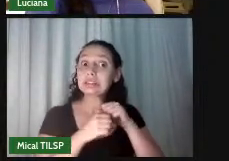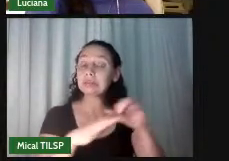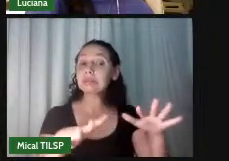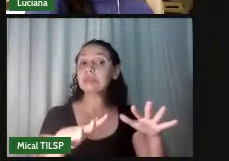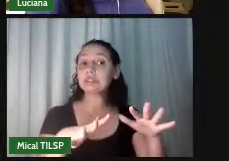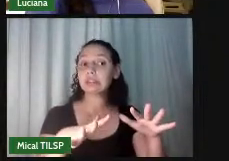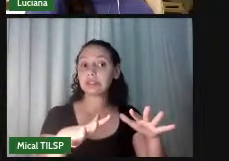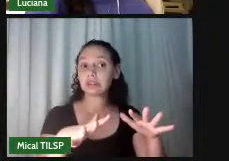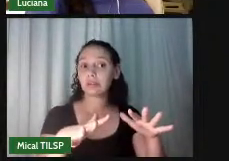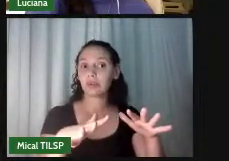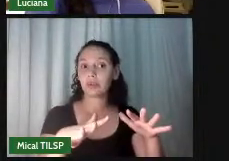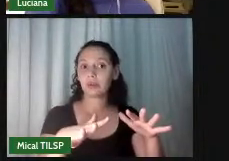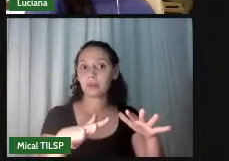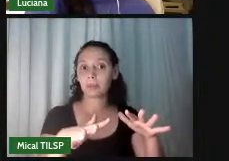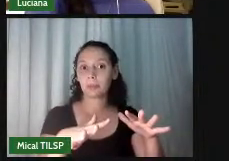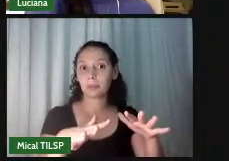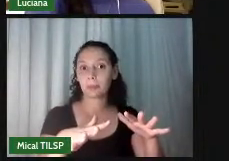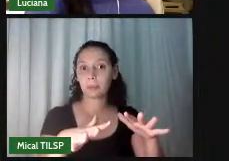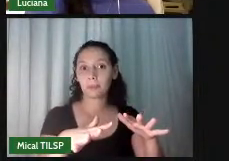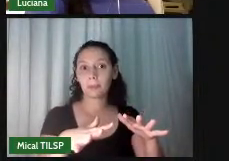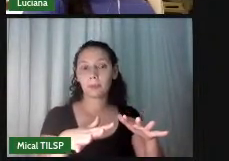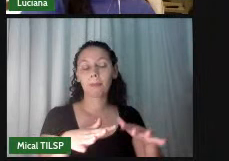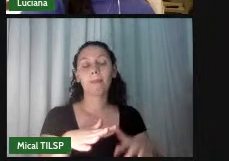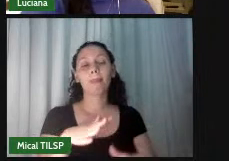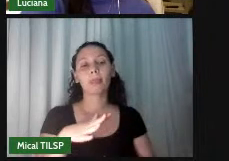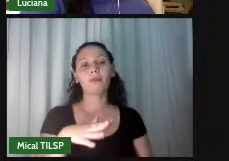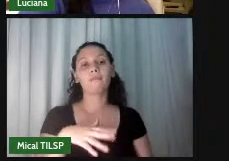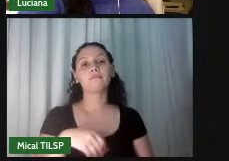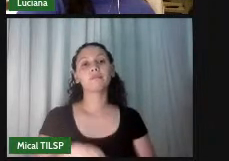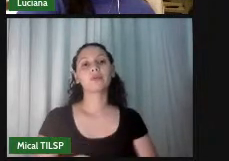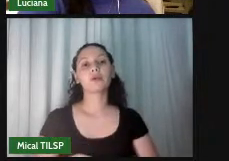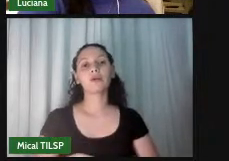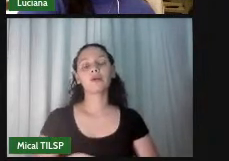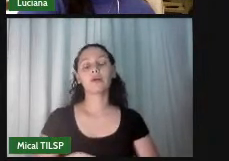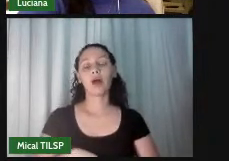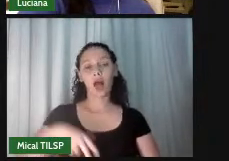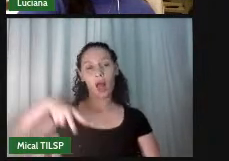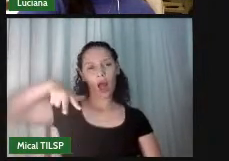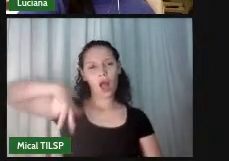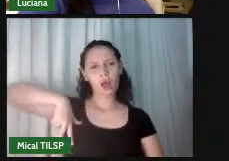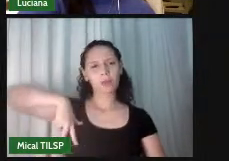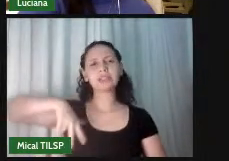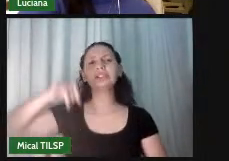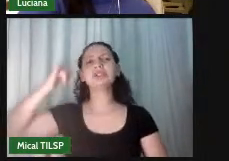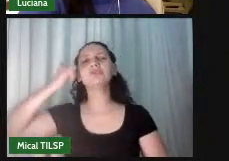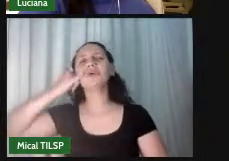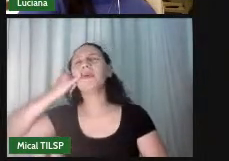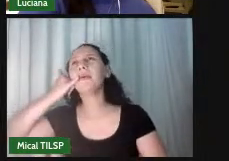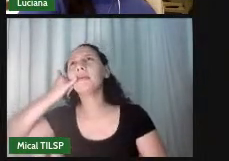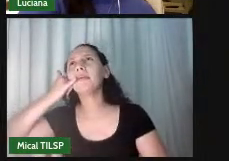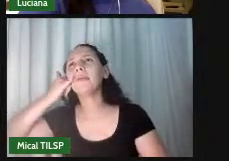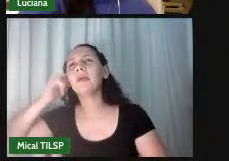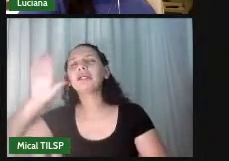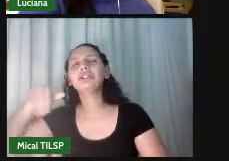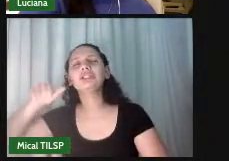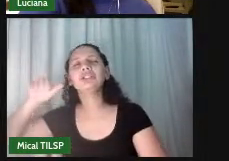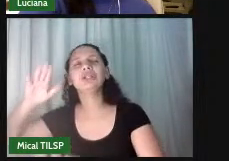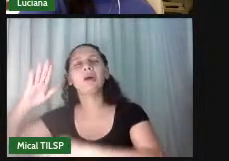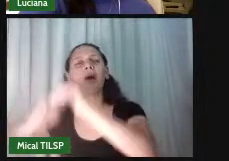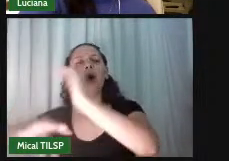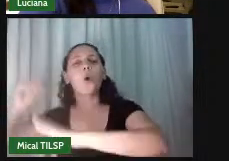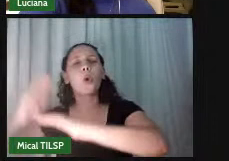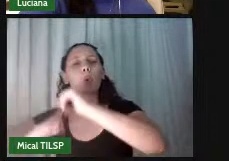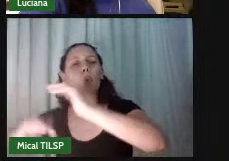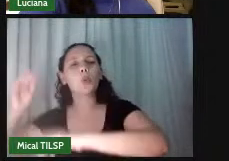Ia lá, ligava para o cirurgião dentista, cara, continua doendo, vem cá, olha aqui, tira uma radiografia, aquela coisa toda,